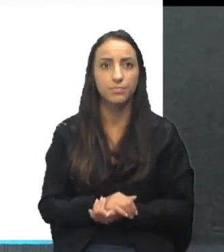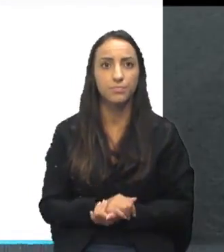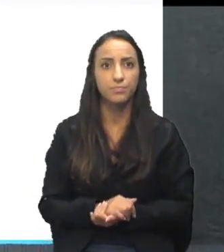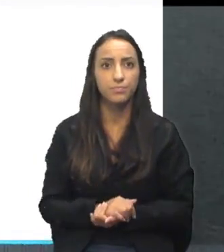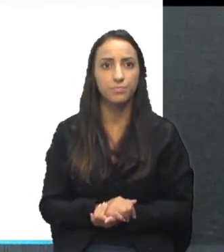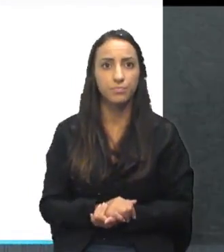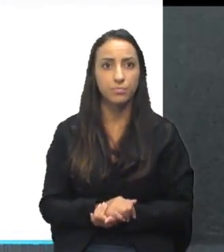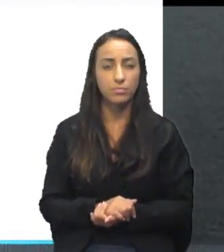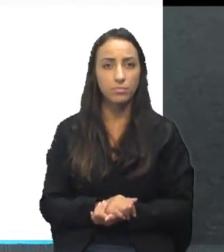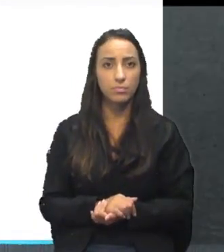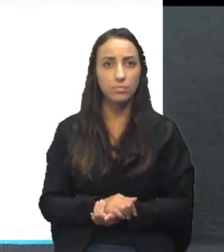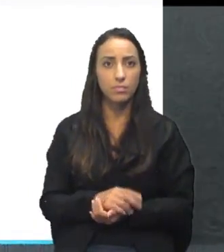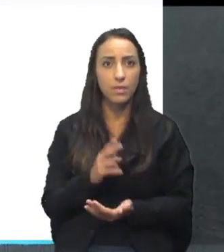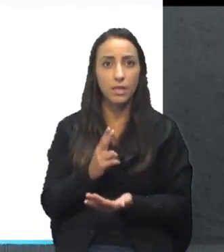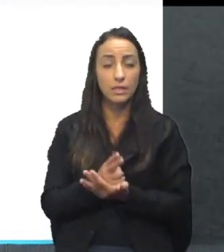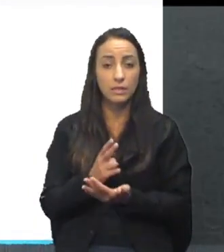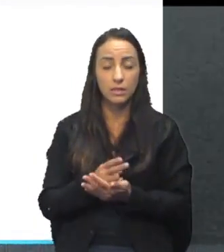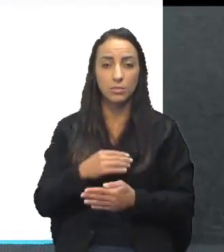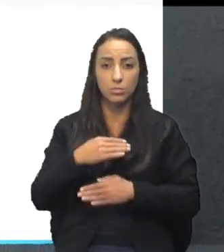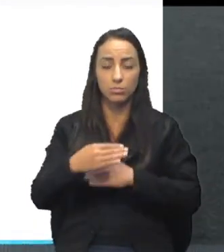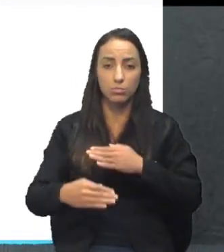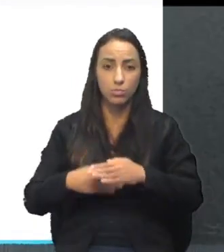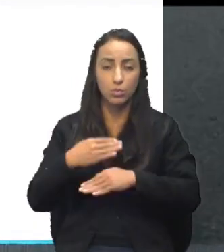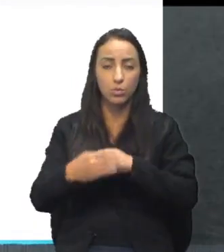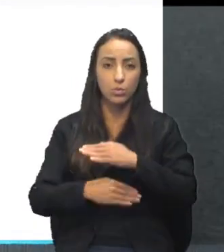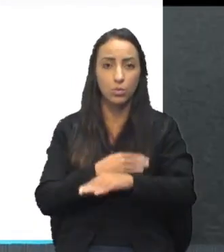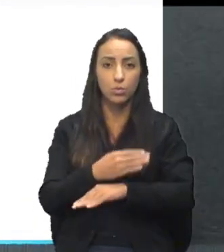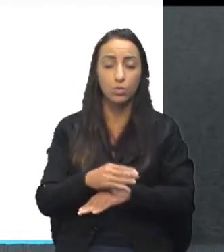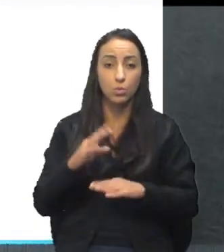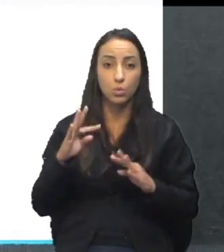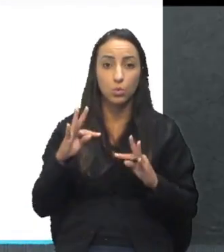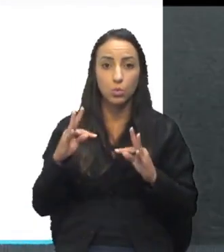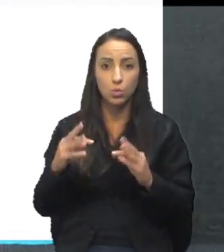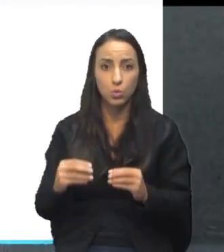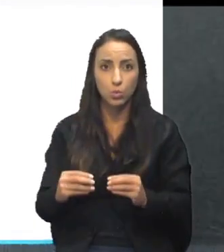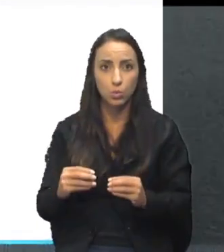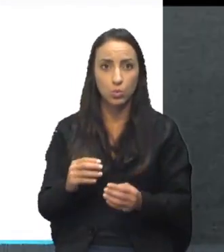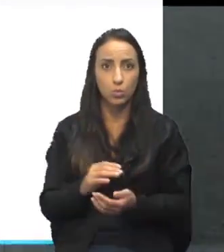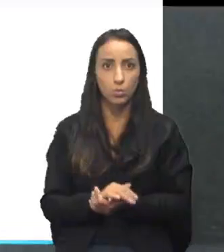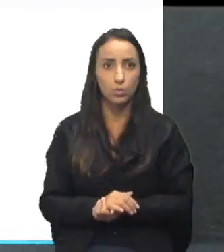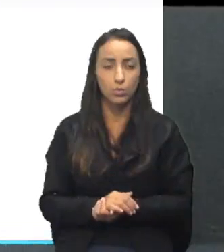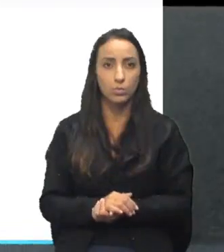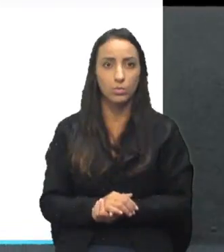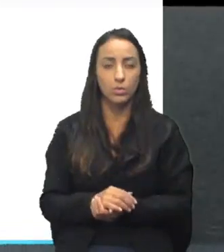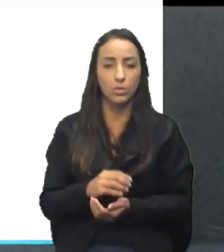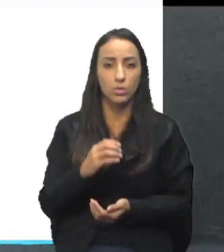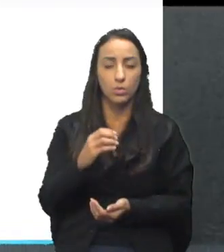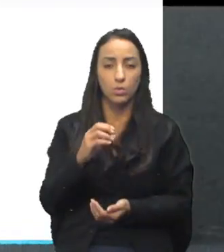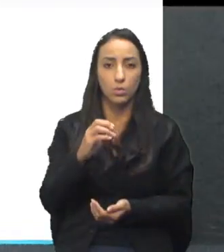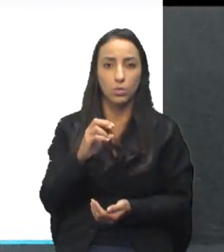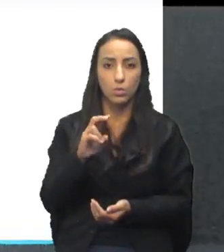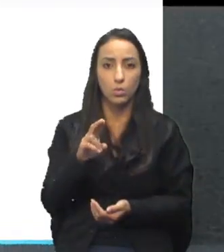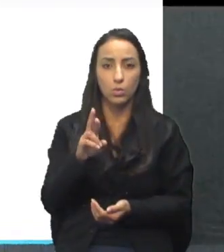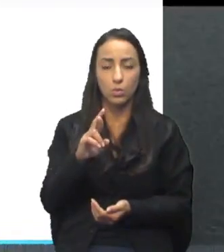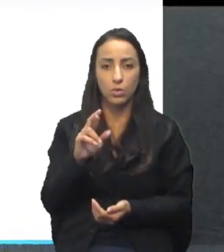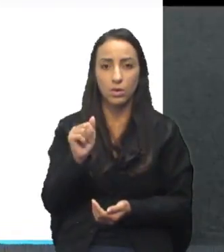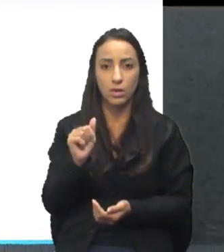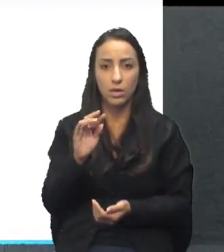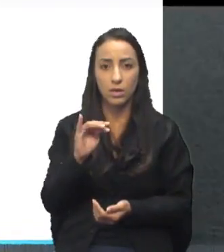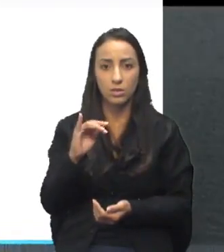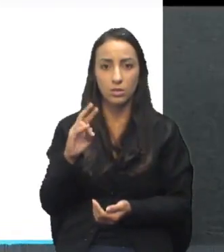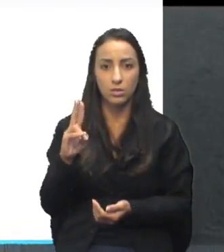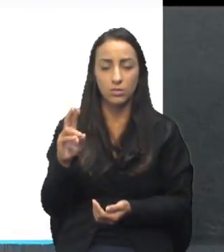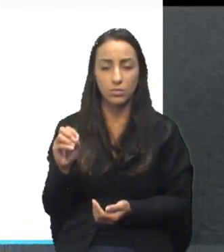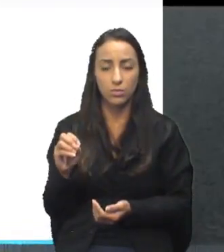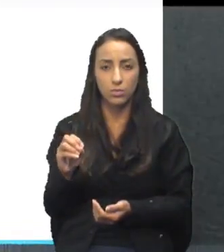Tá? Sempre cobrir as feridas e abrasões com curativo estéril, considerando que há